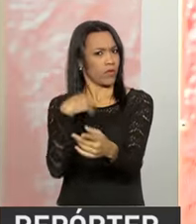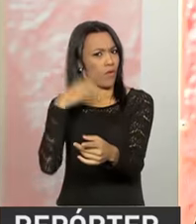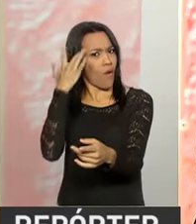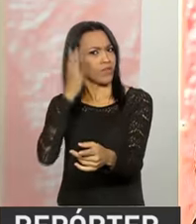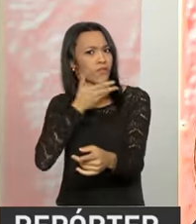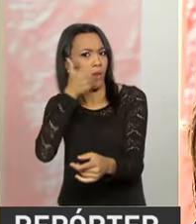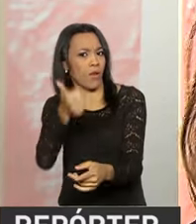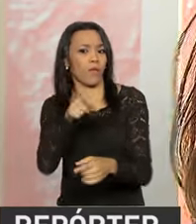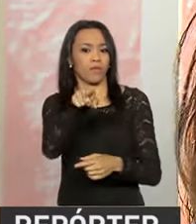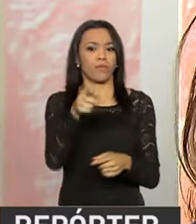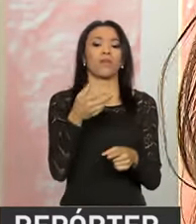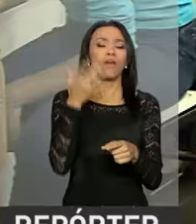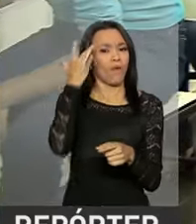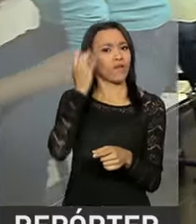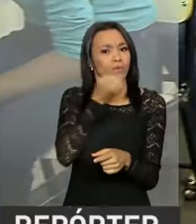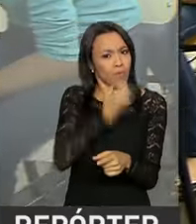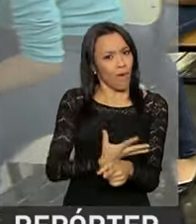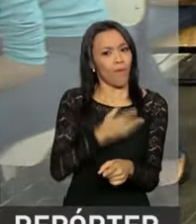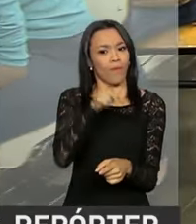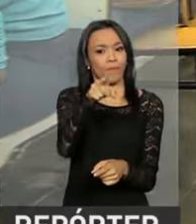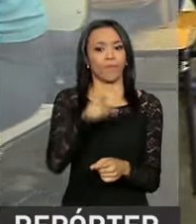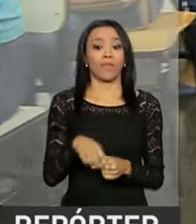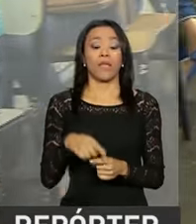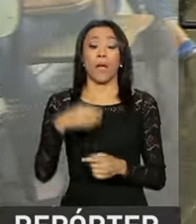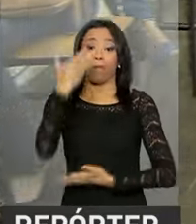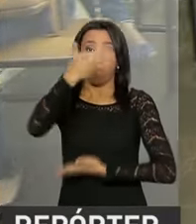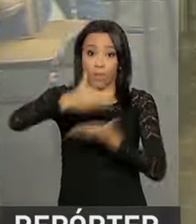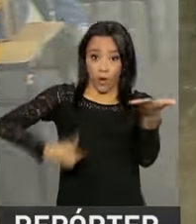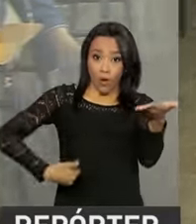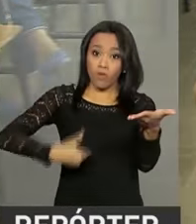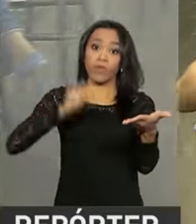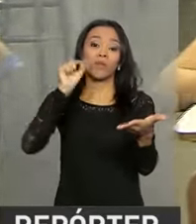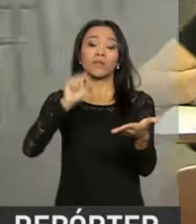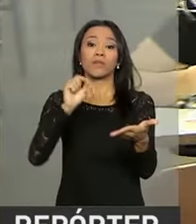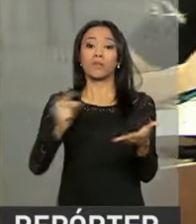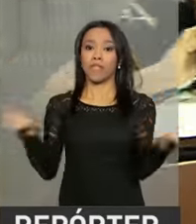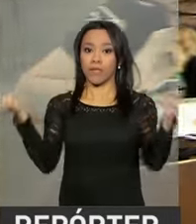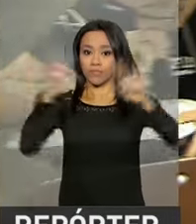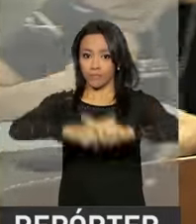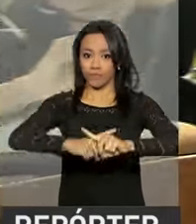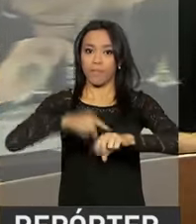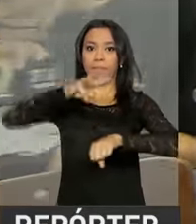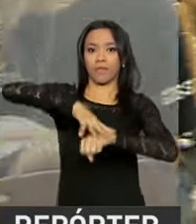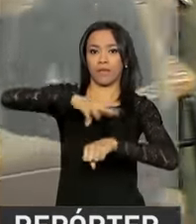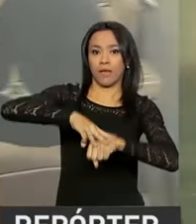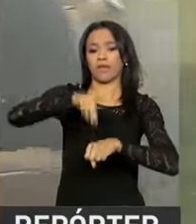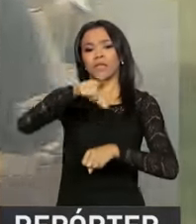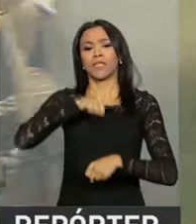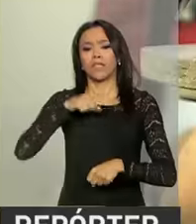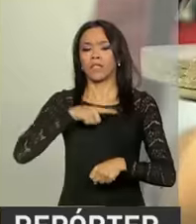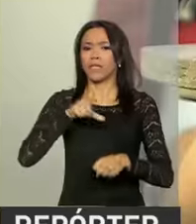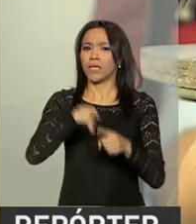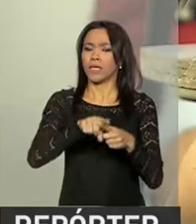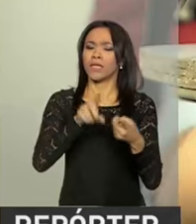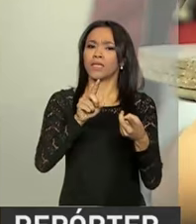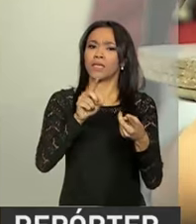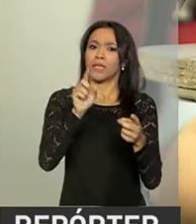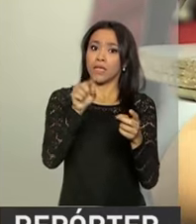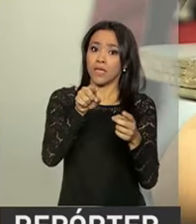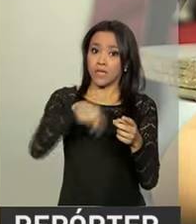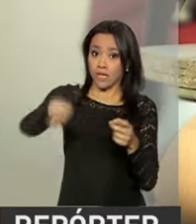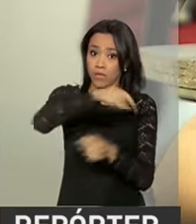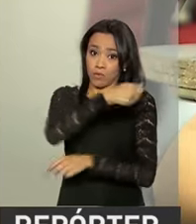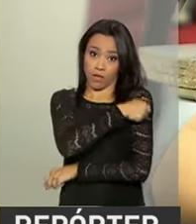bom. Espero tem um resultado bom. A prova da segunda fase da UBMEP tem seis questões dissertativas e os